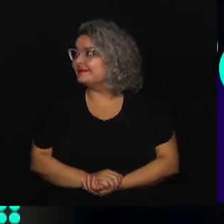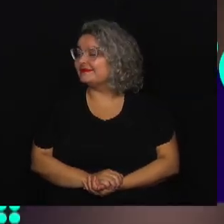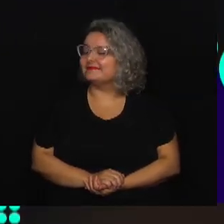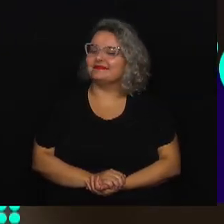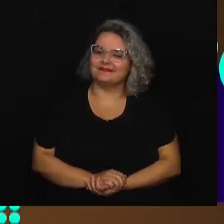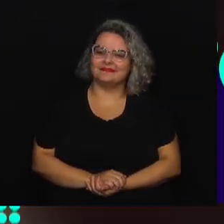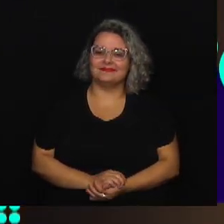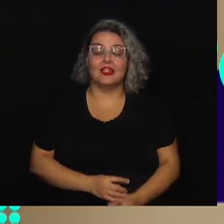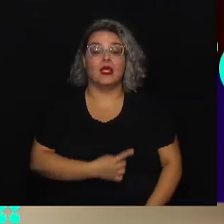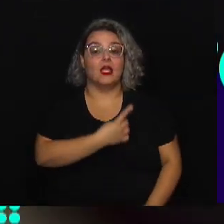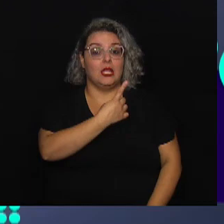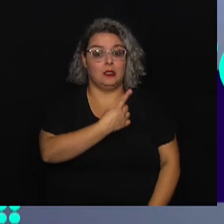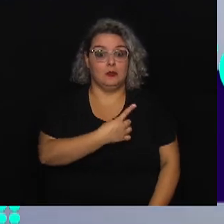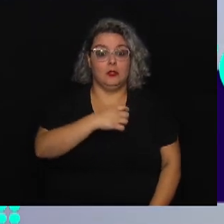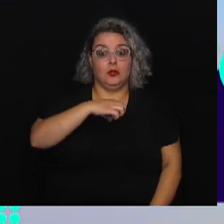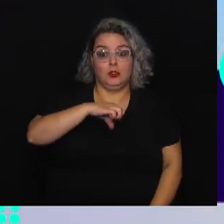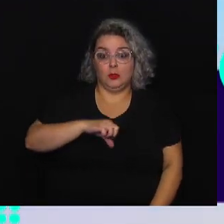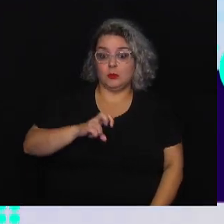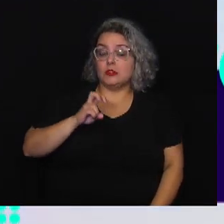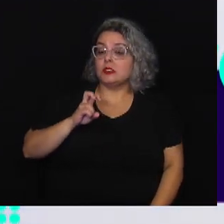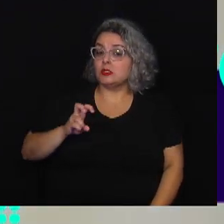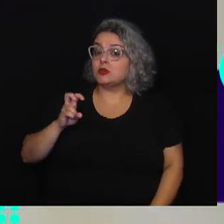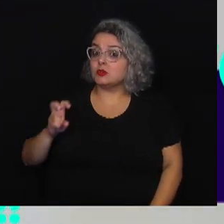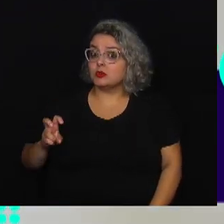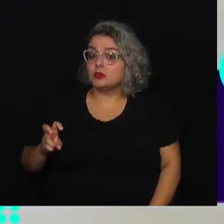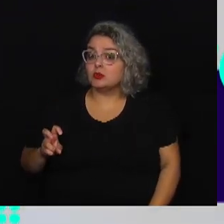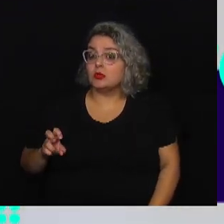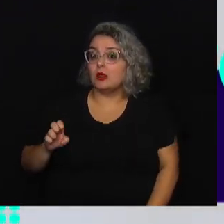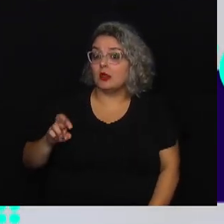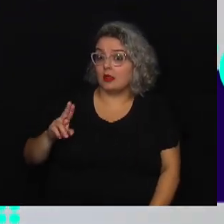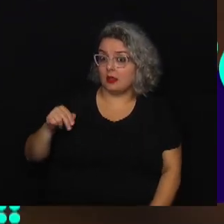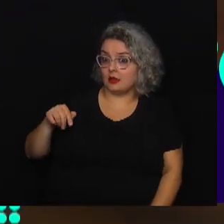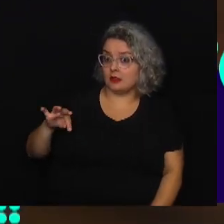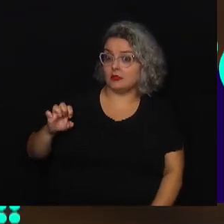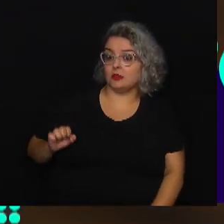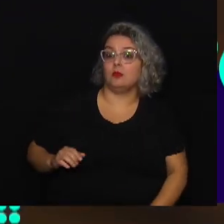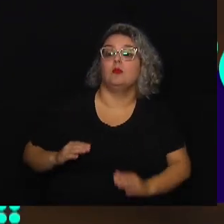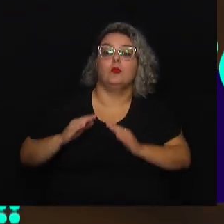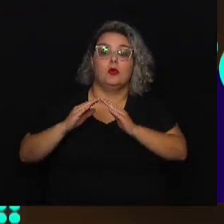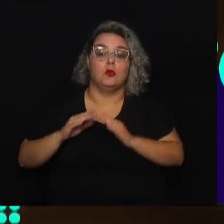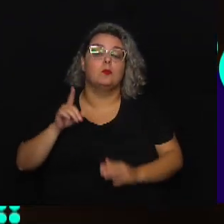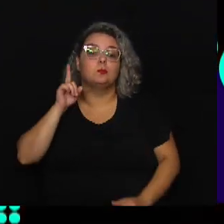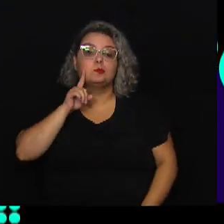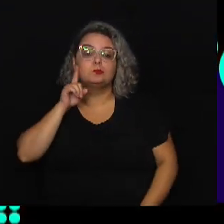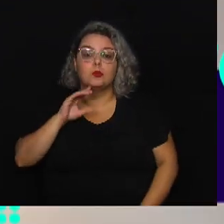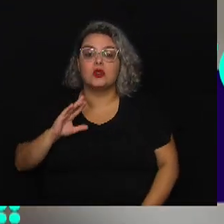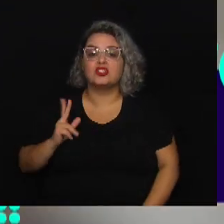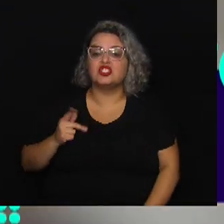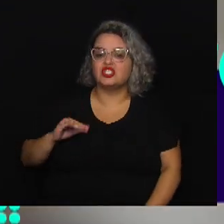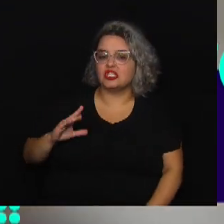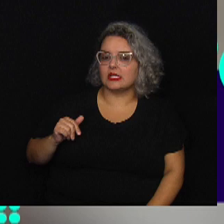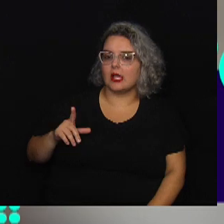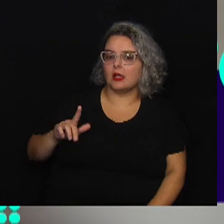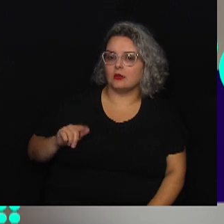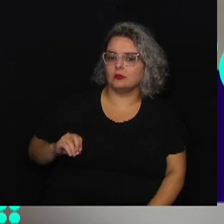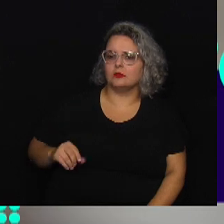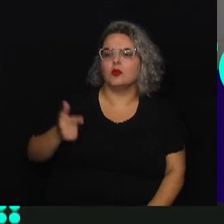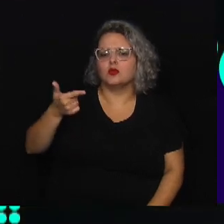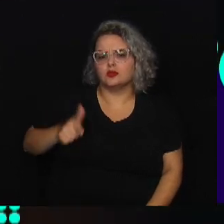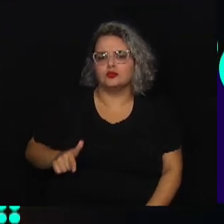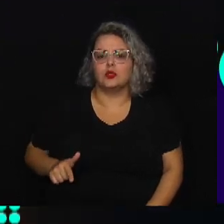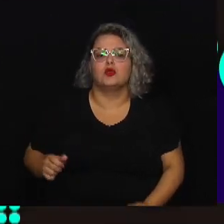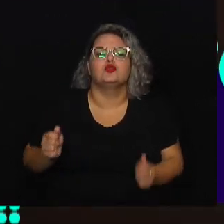Em 1955, Emmett, morador de Chicago, insistiu na ideia de passar uns dias com o tio